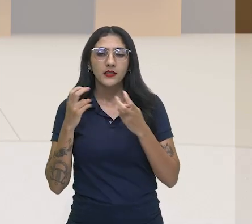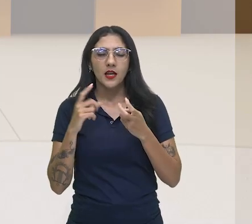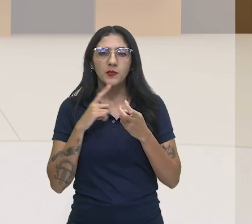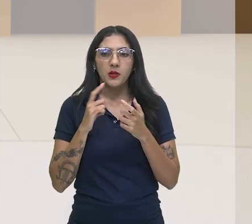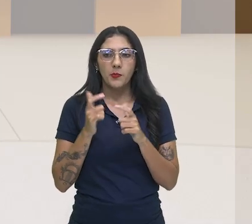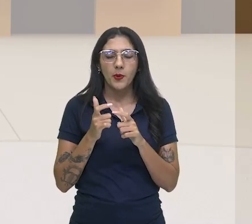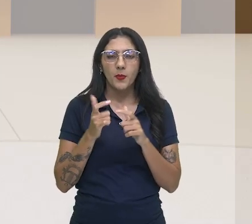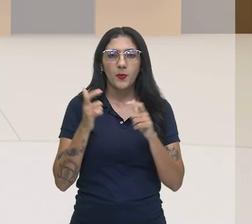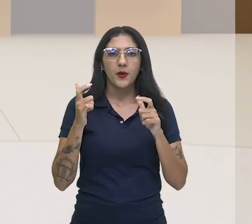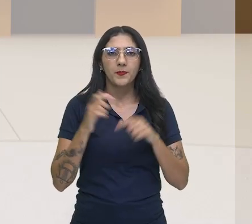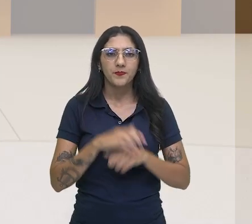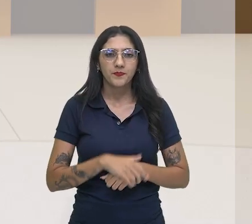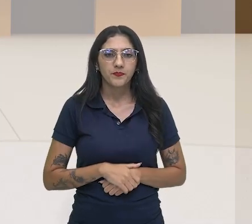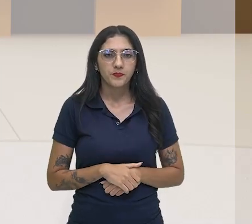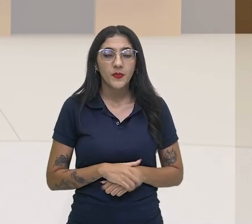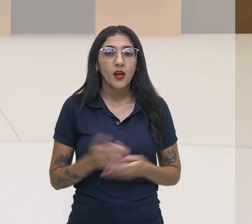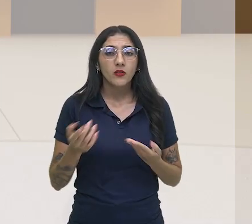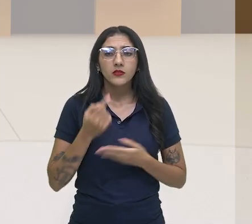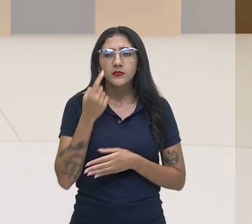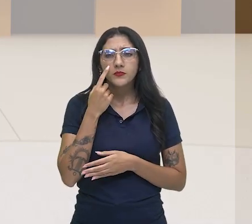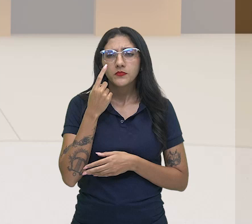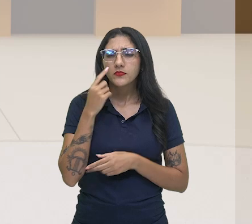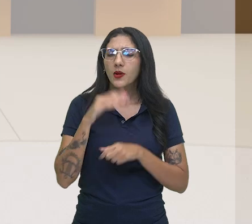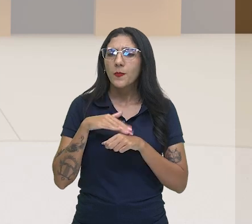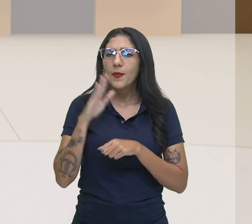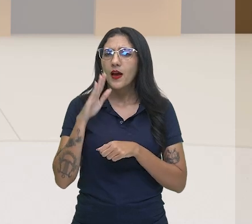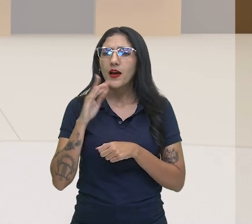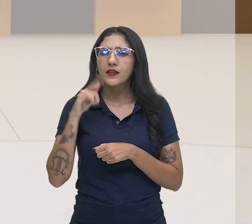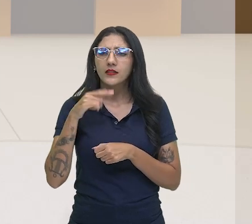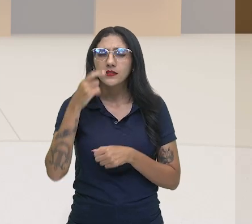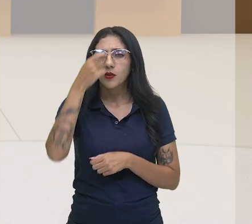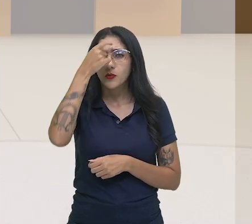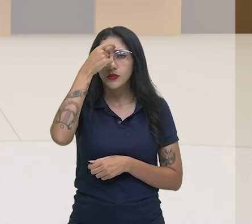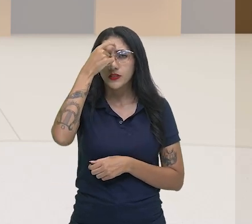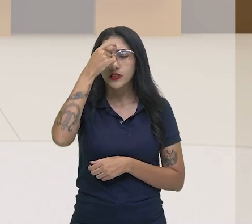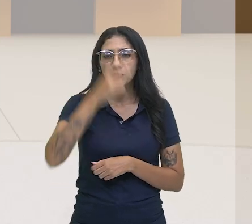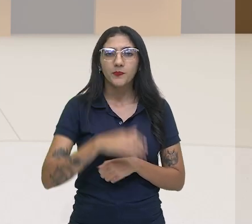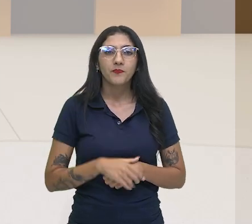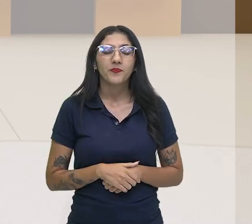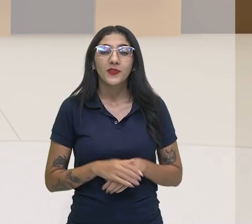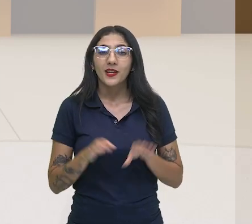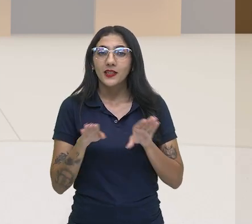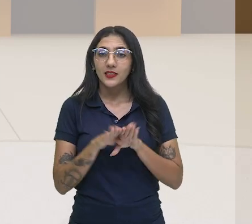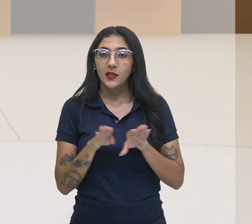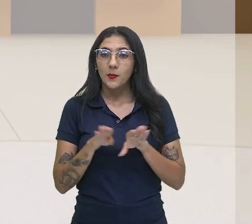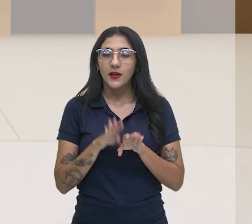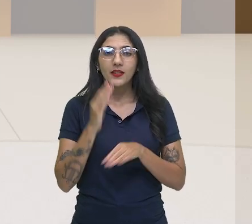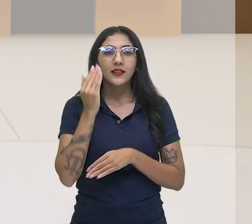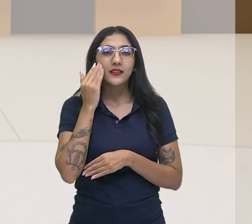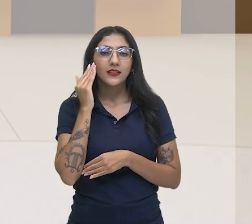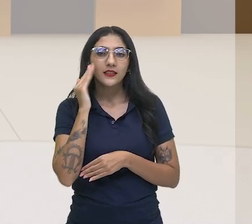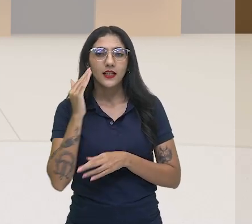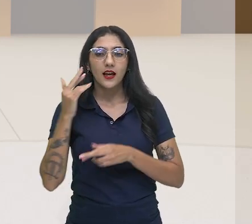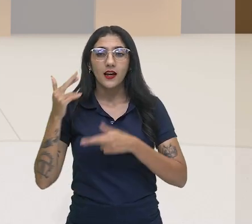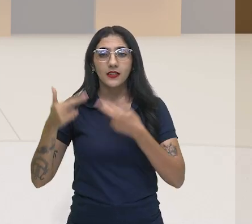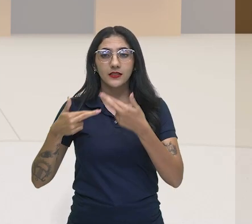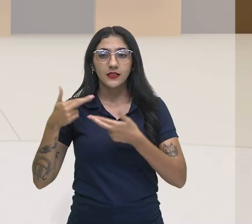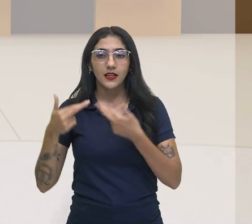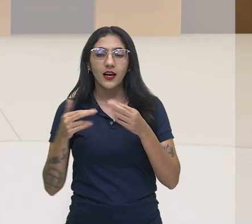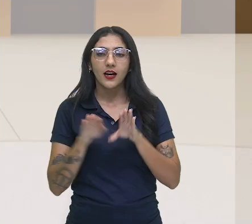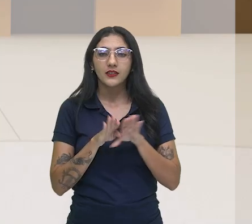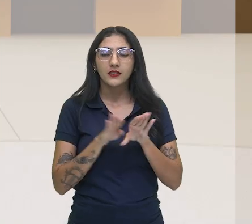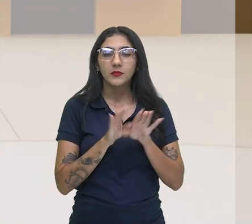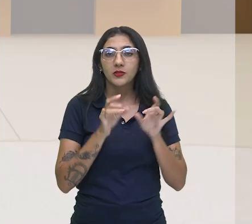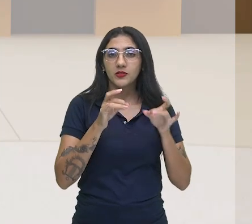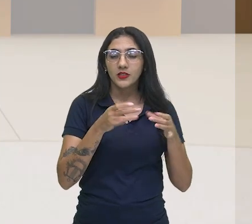Então vamos ver um pouquinho mais sobre esse processo, essa conscientização. E claro, a distinção dessa questão da reciclagem e do